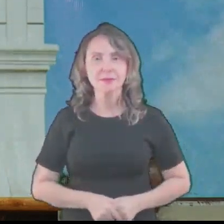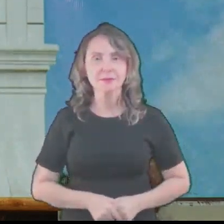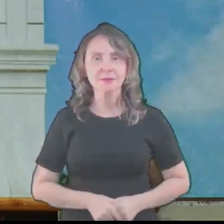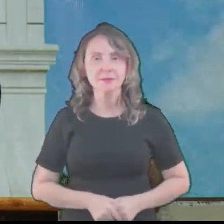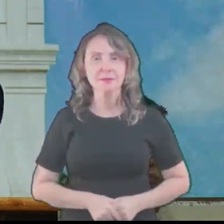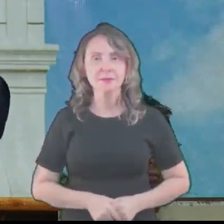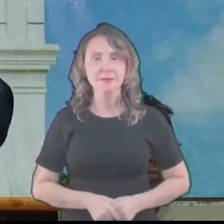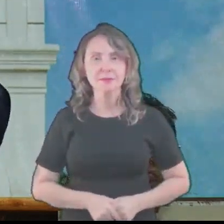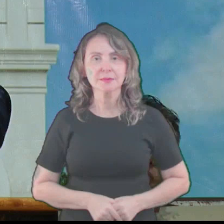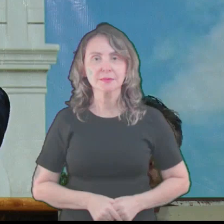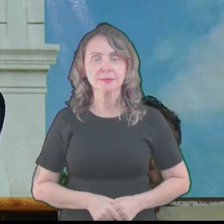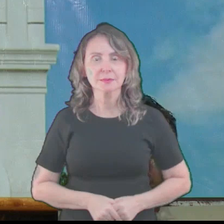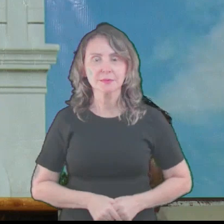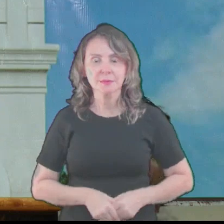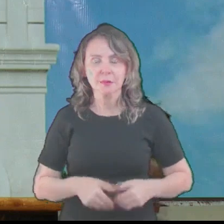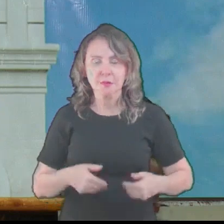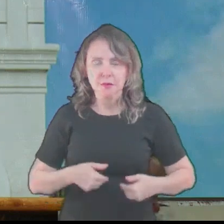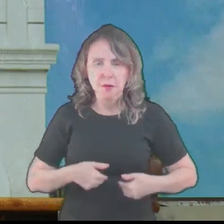Nunca terão fome,